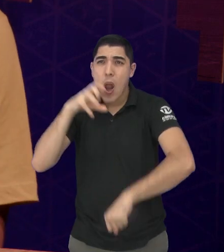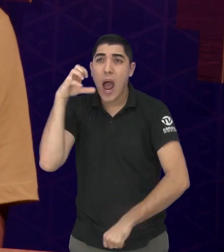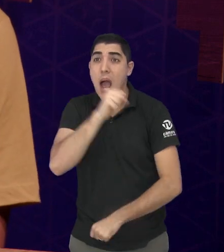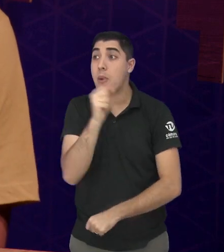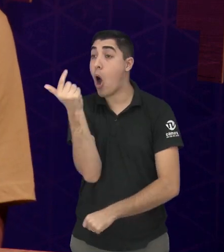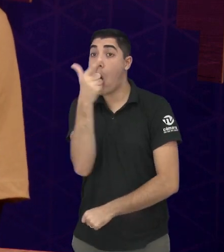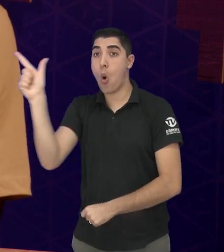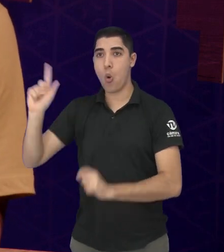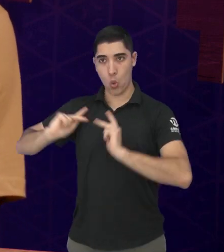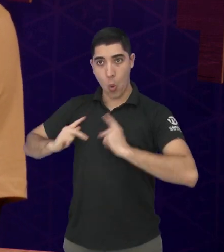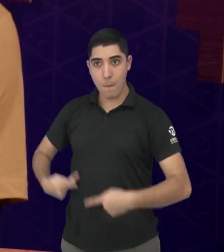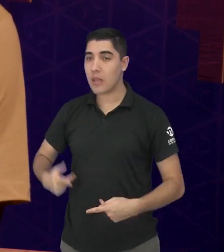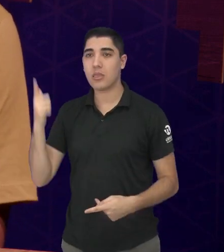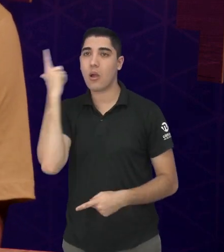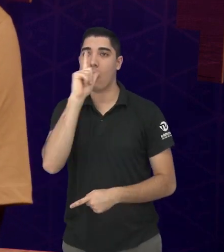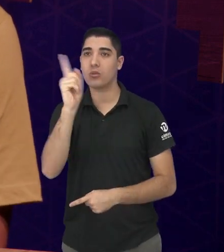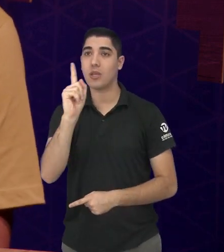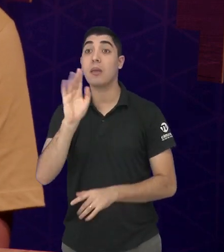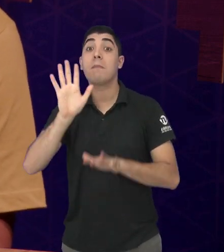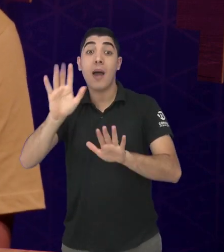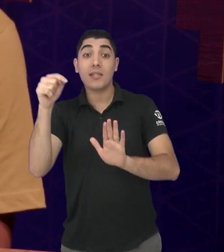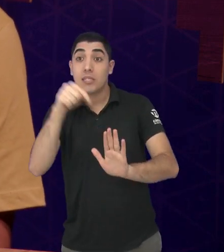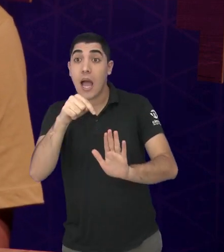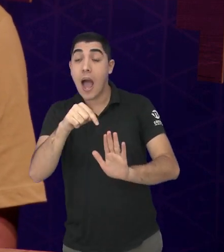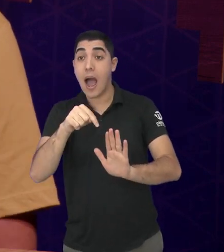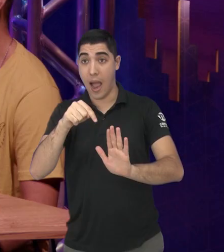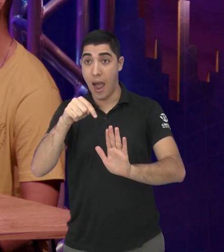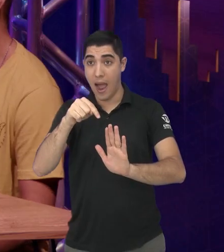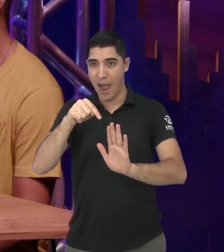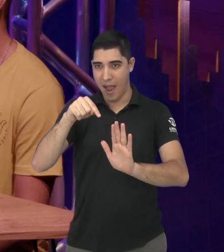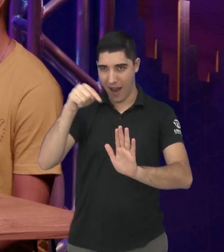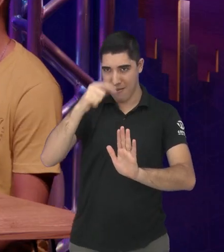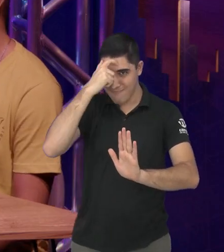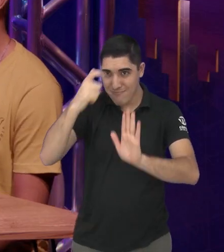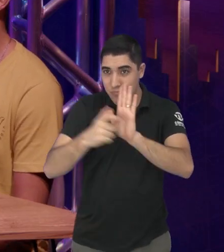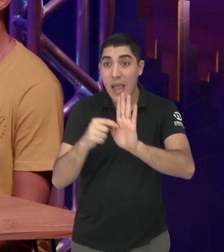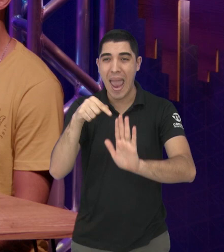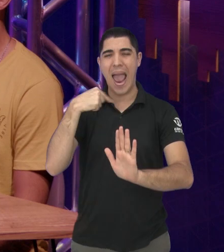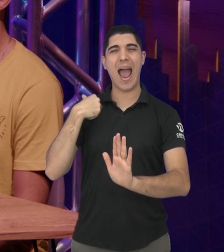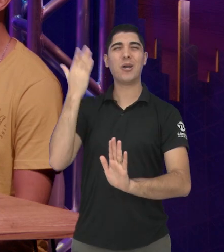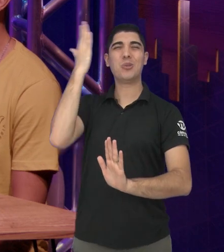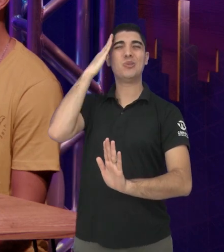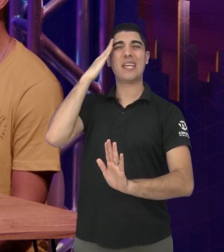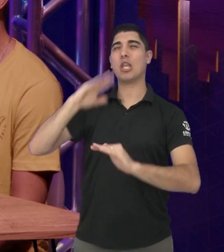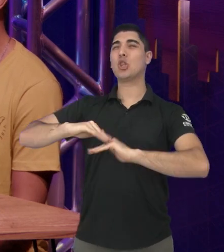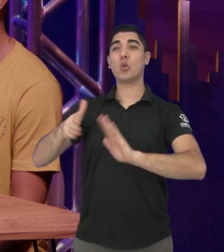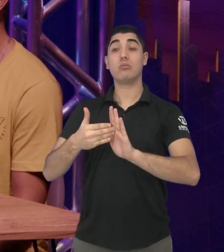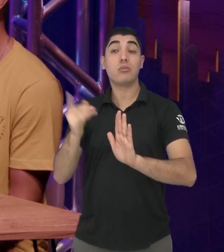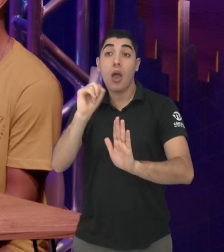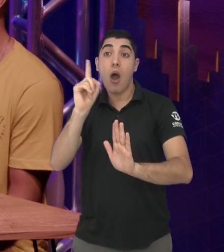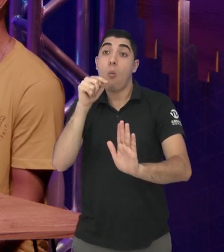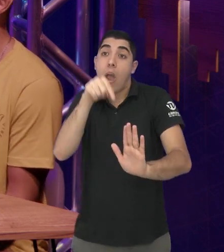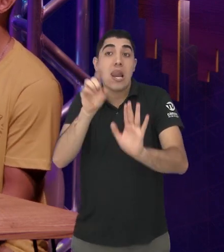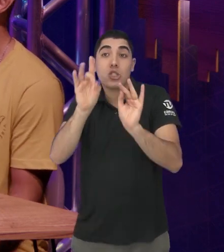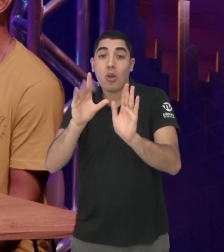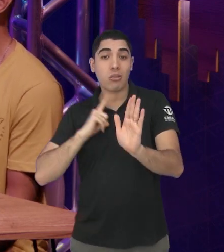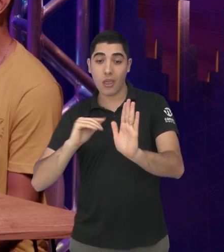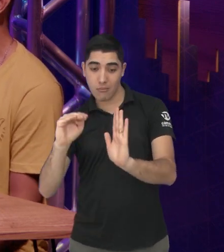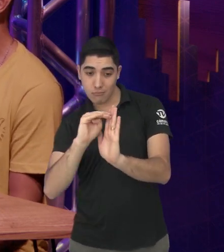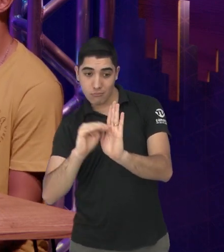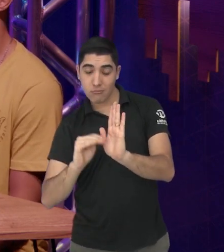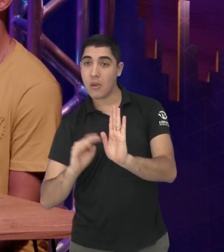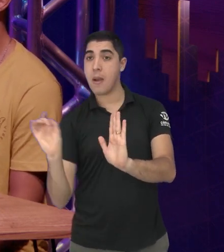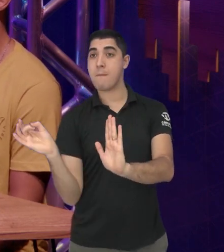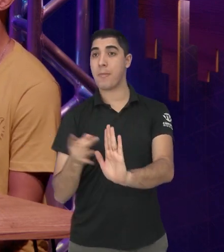conseguir fazer. Mas ela não sabe que ela sabe disso. Exatamente. Então, quando o grande medo